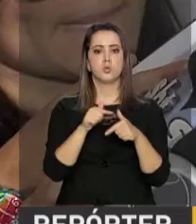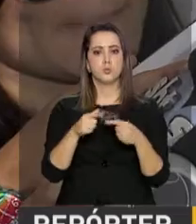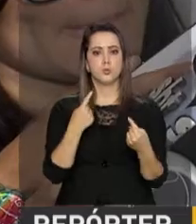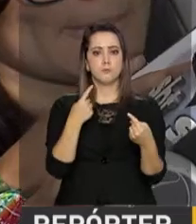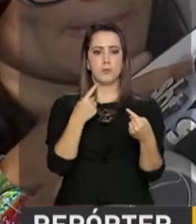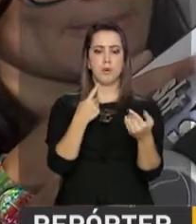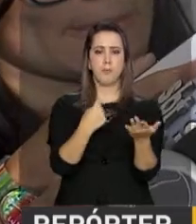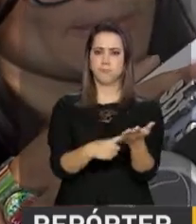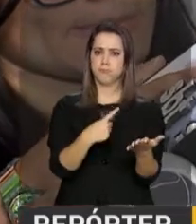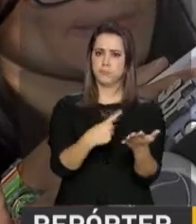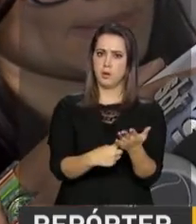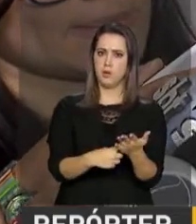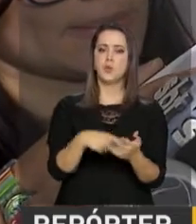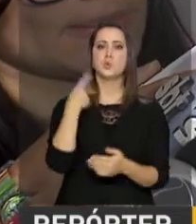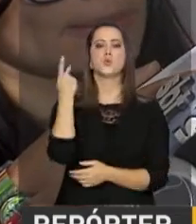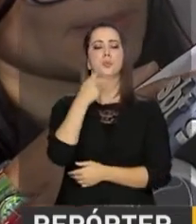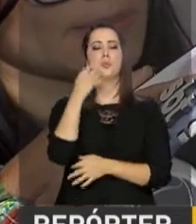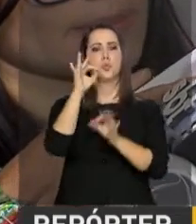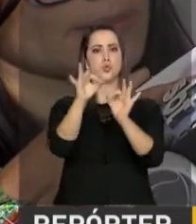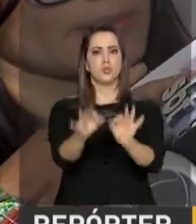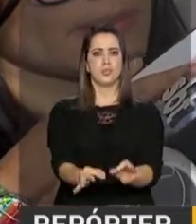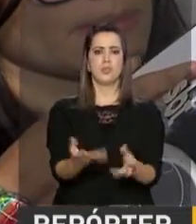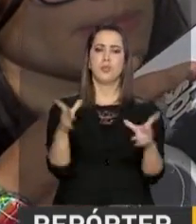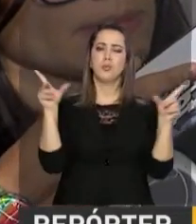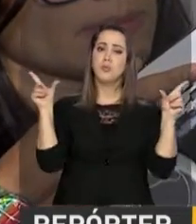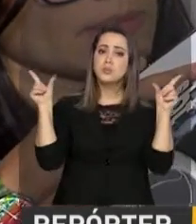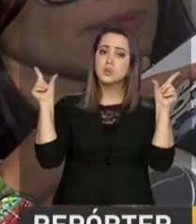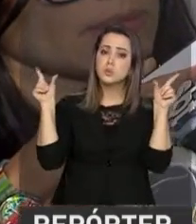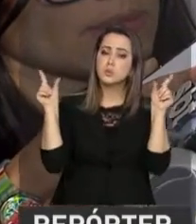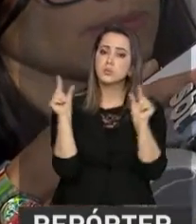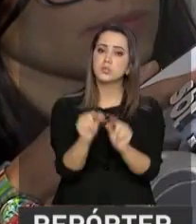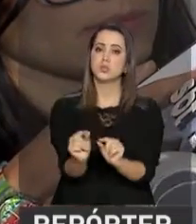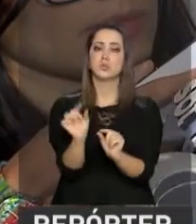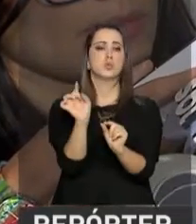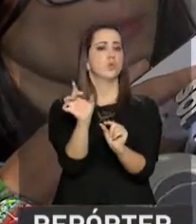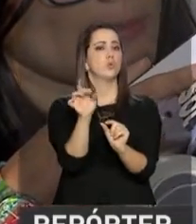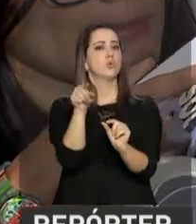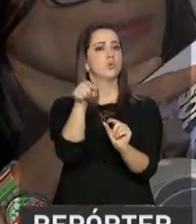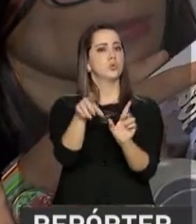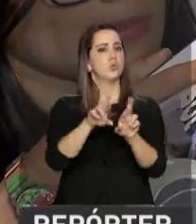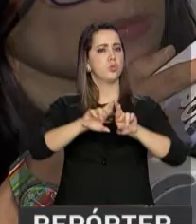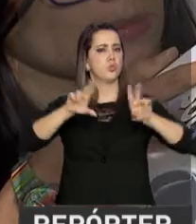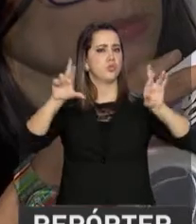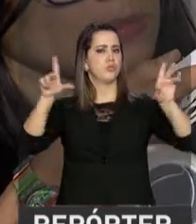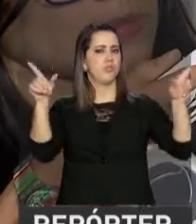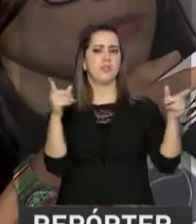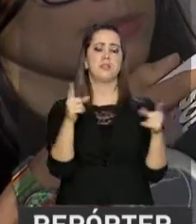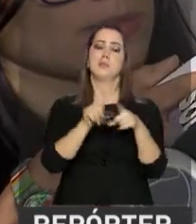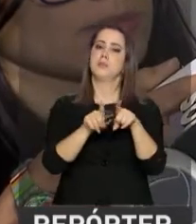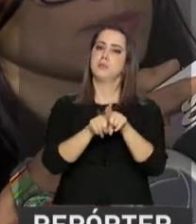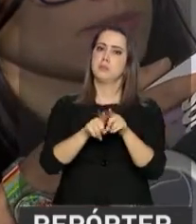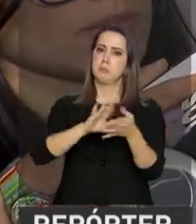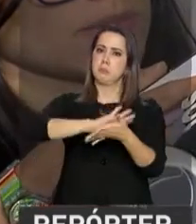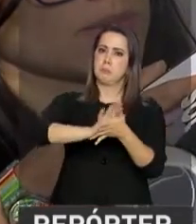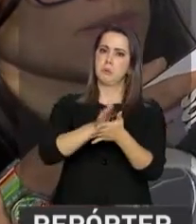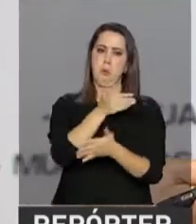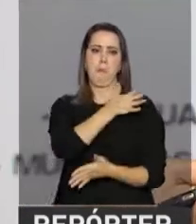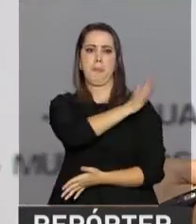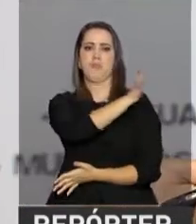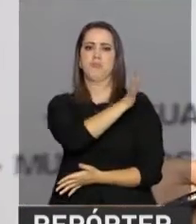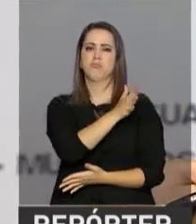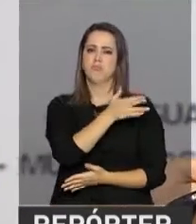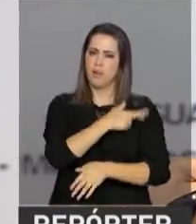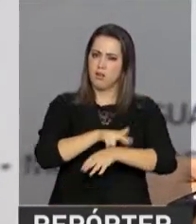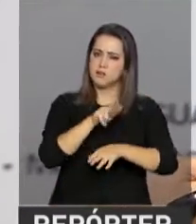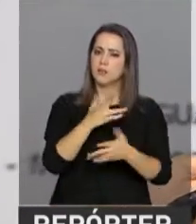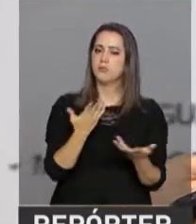políticas consistentes para diminuir não só de igualdade mas sobretudo a discriminação racial é